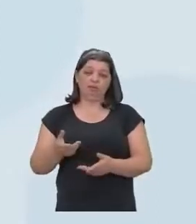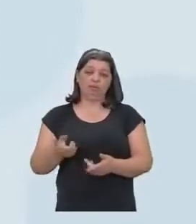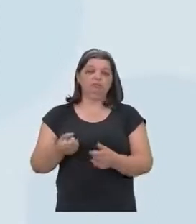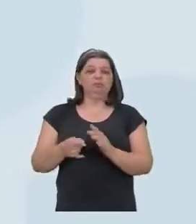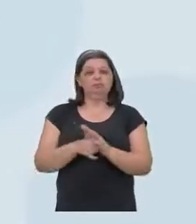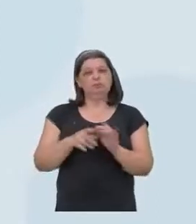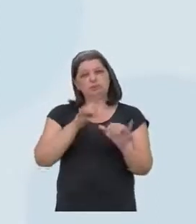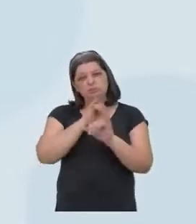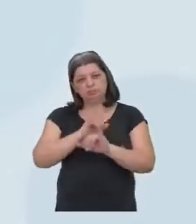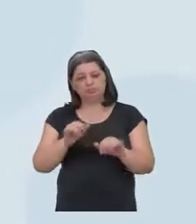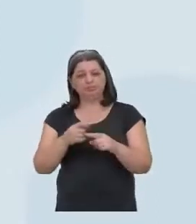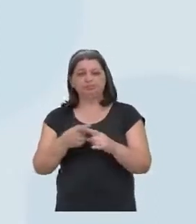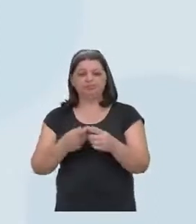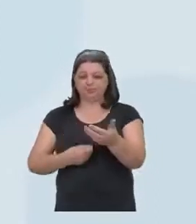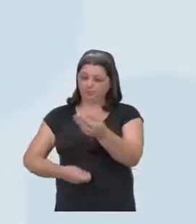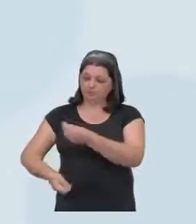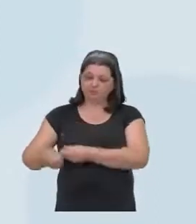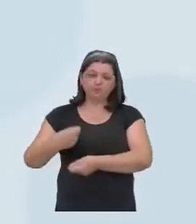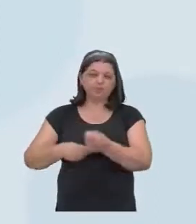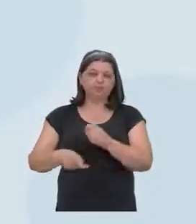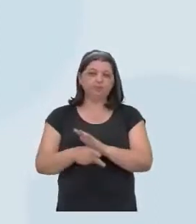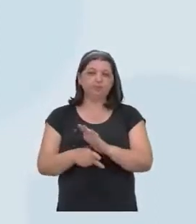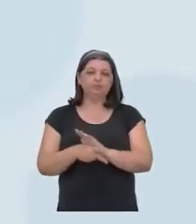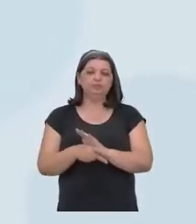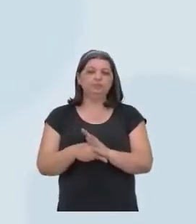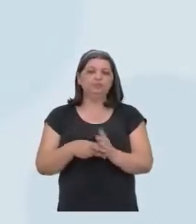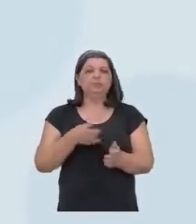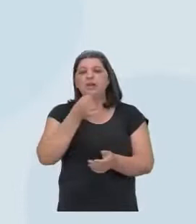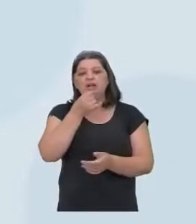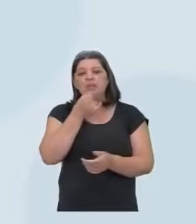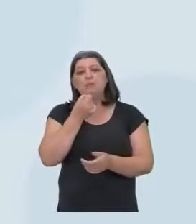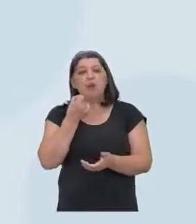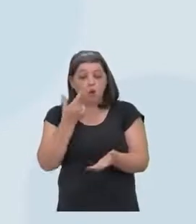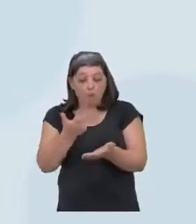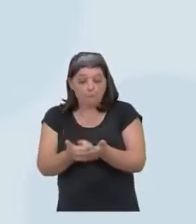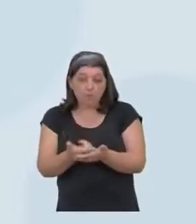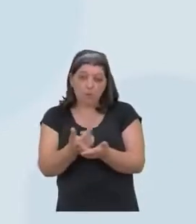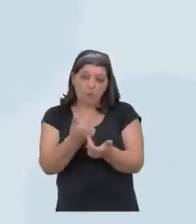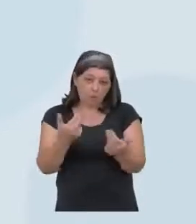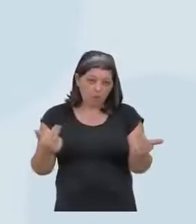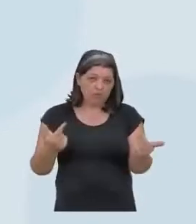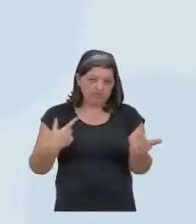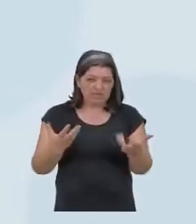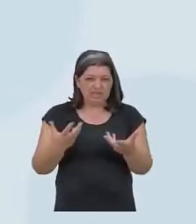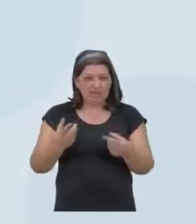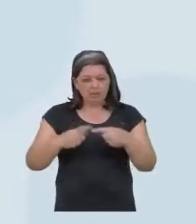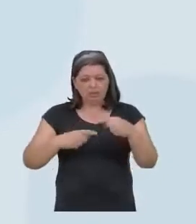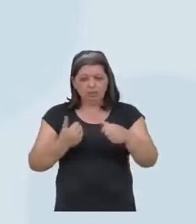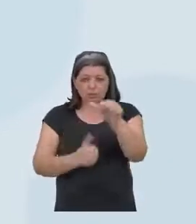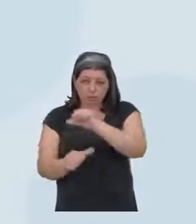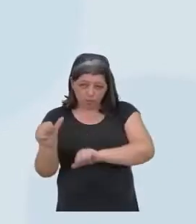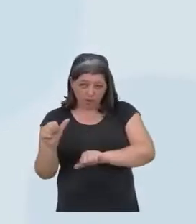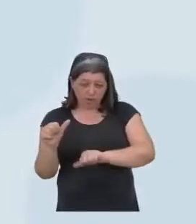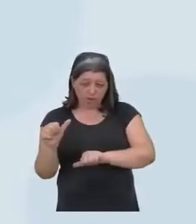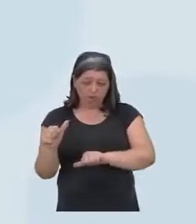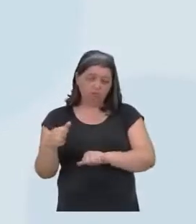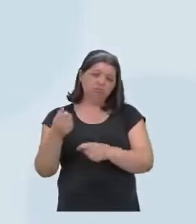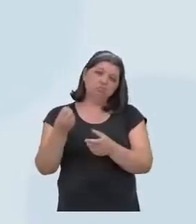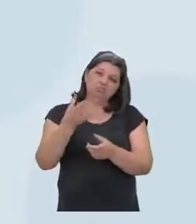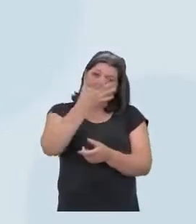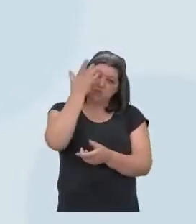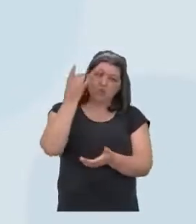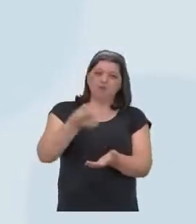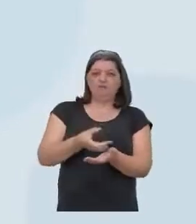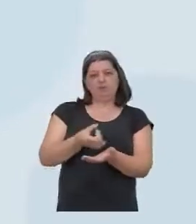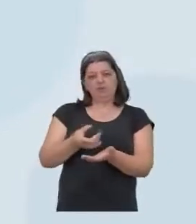comerciais, olha, vamos supor que você tenha comprado um produto e queira trocá-lo, convencendo o vendedor que seu dinheiro tem que